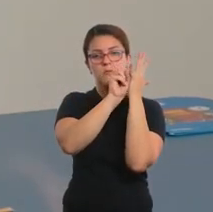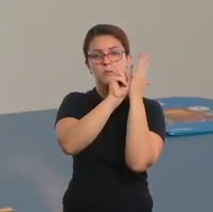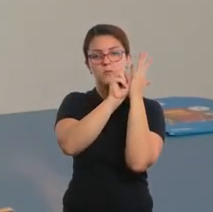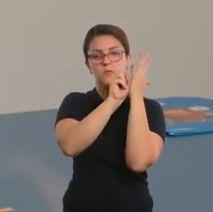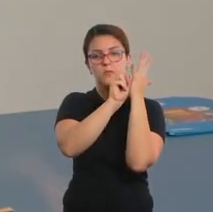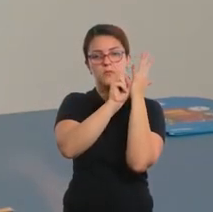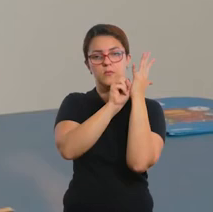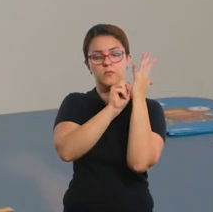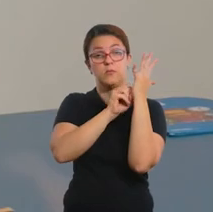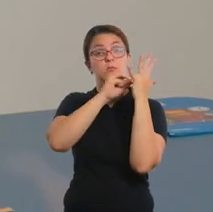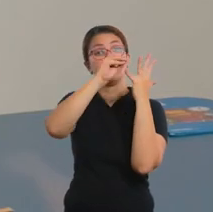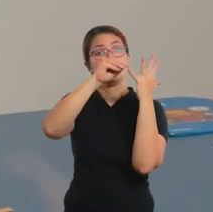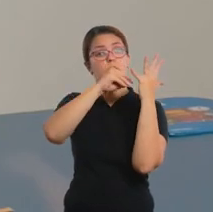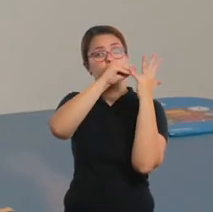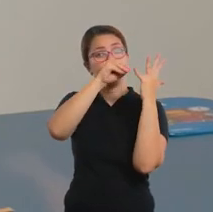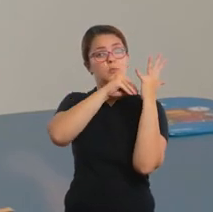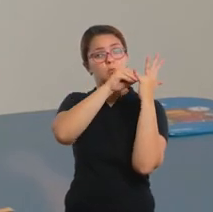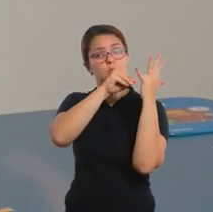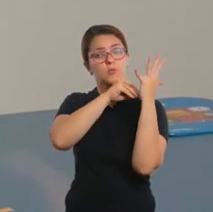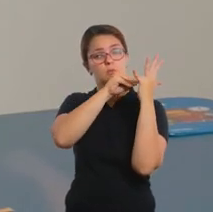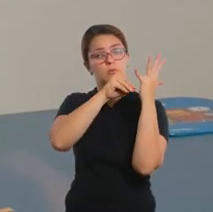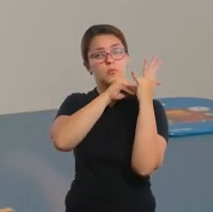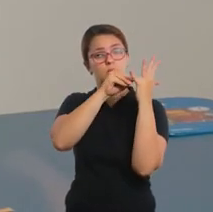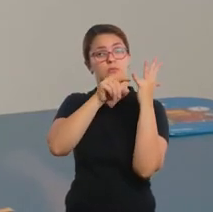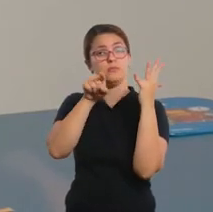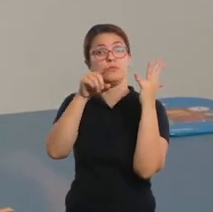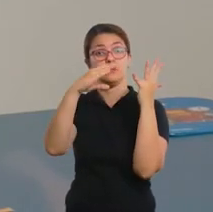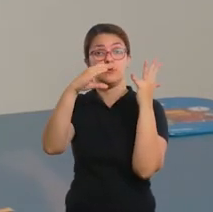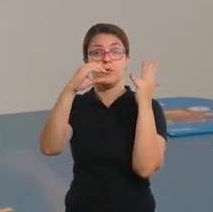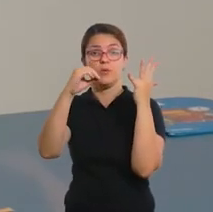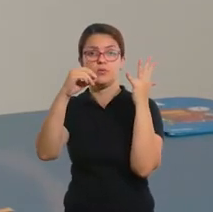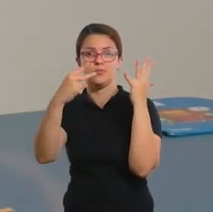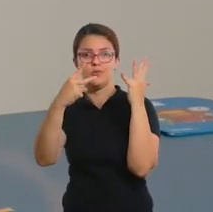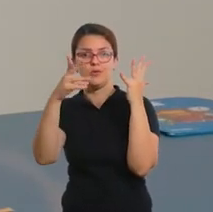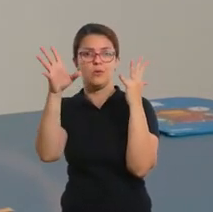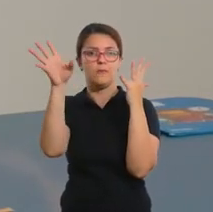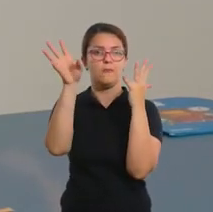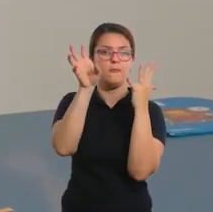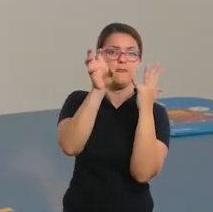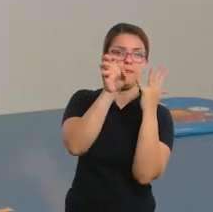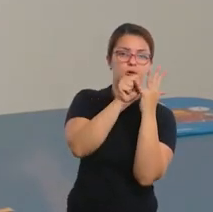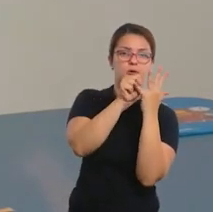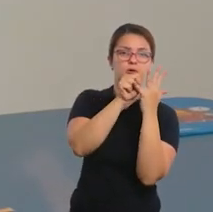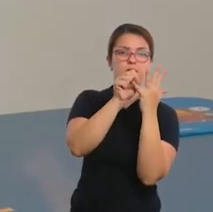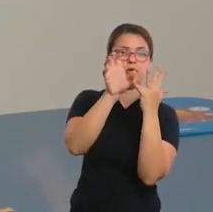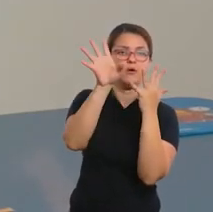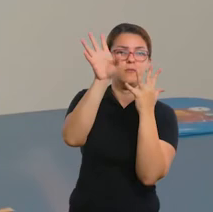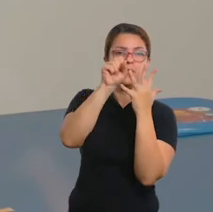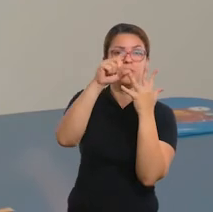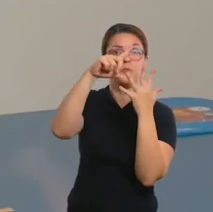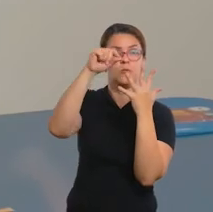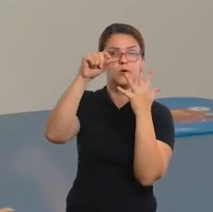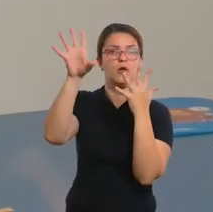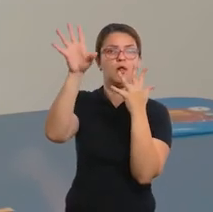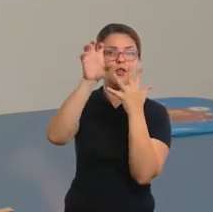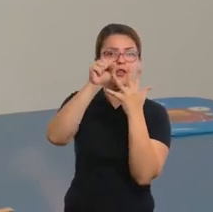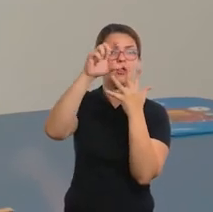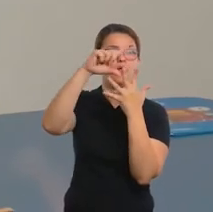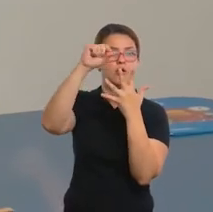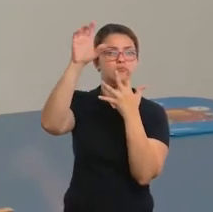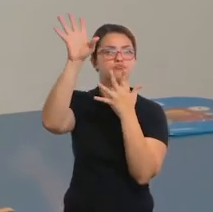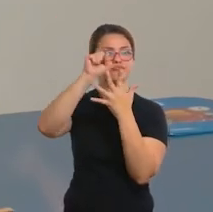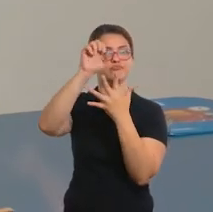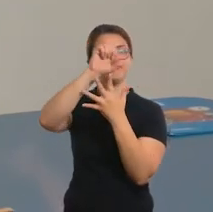pelas folhas e absorvem também o gás carbônico pelas folhas. E